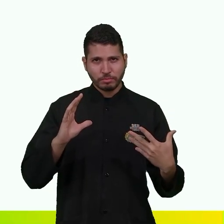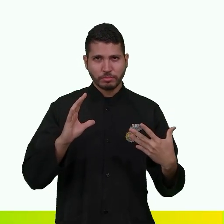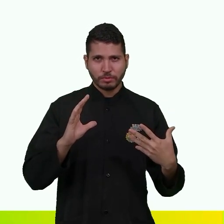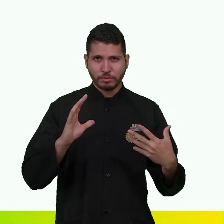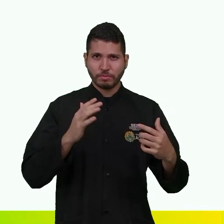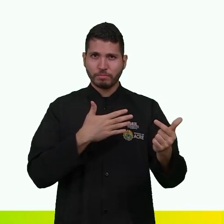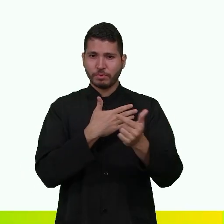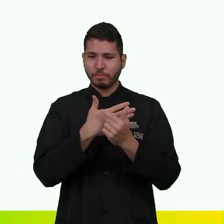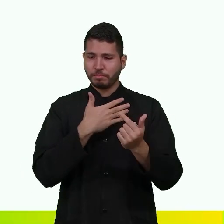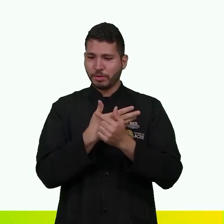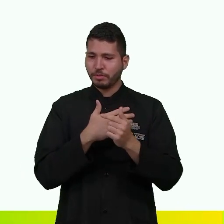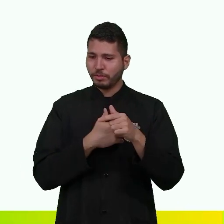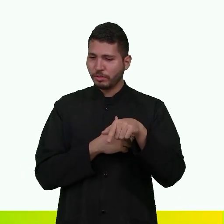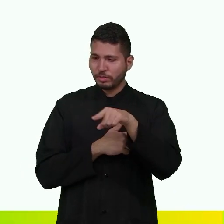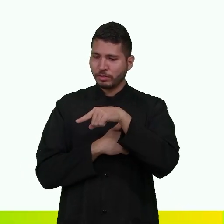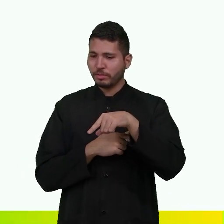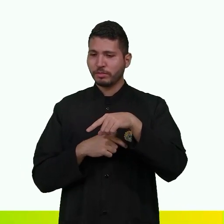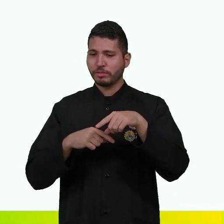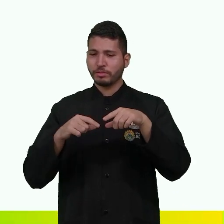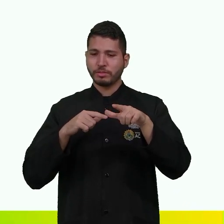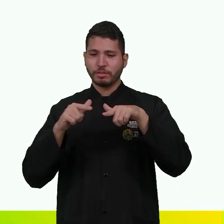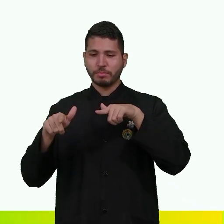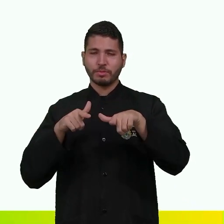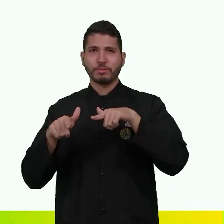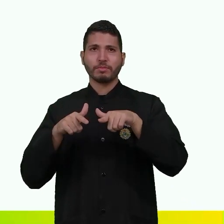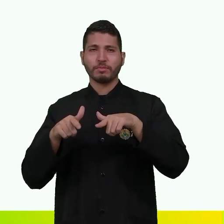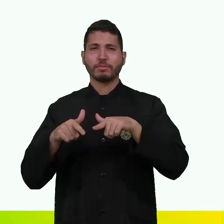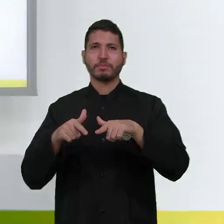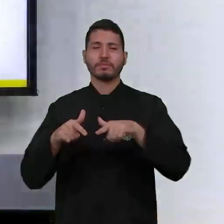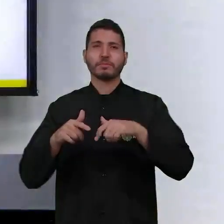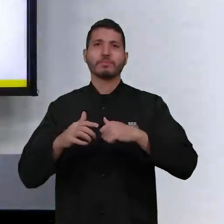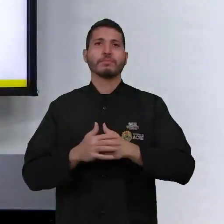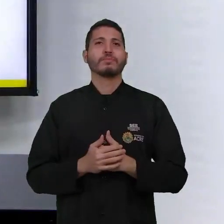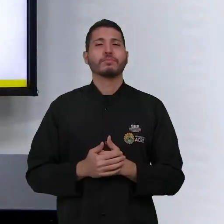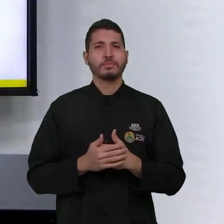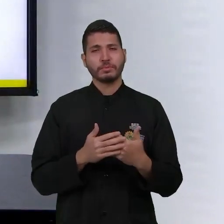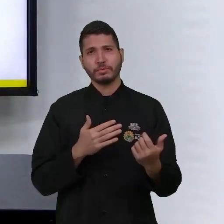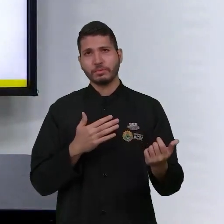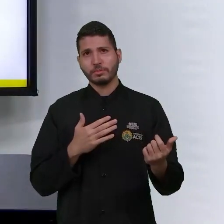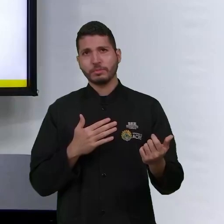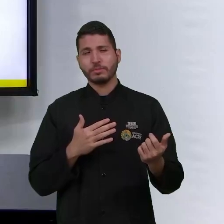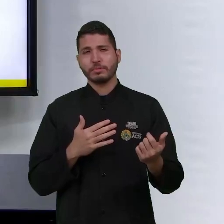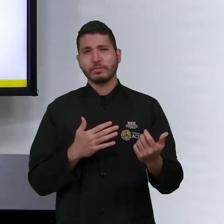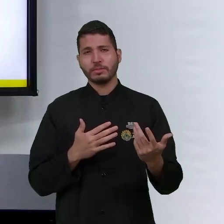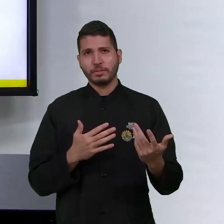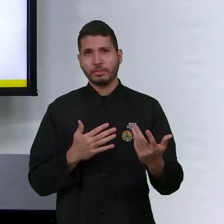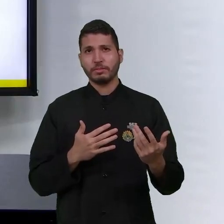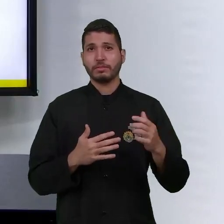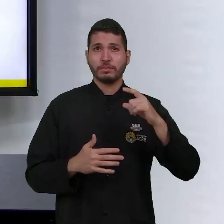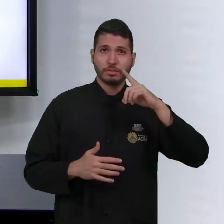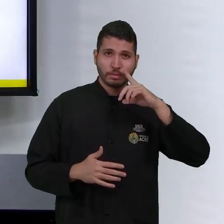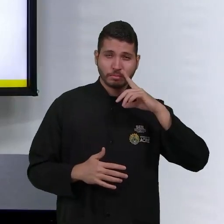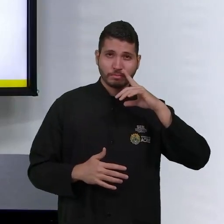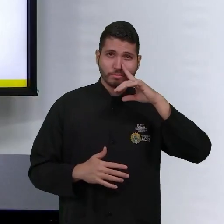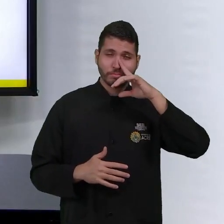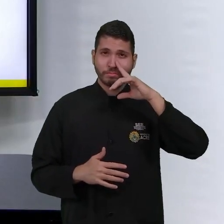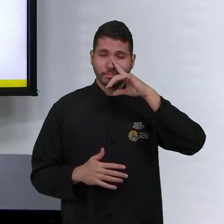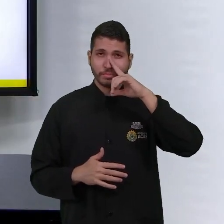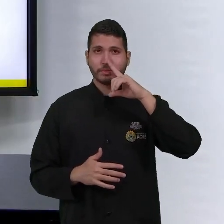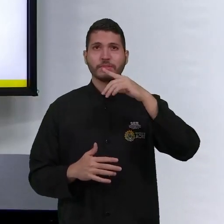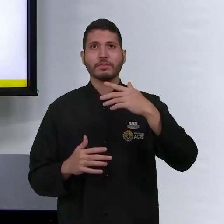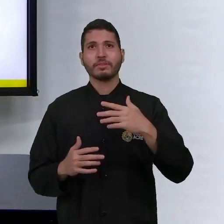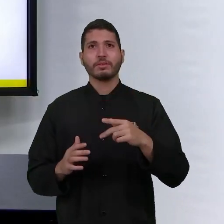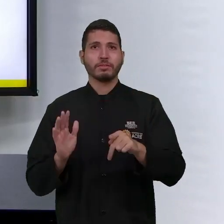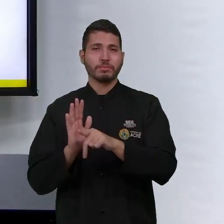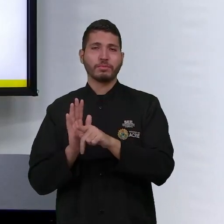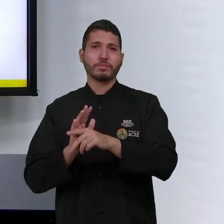um empregador coloca essas características para os seus empregados, isso configura trabalho